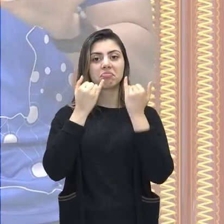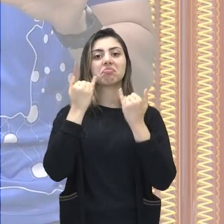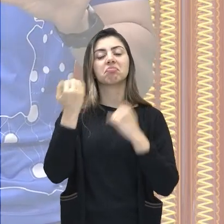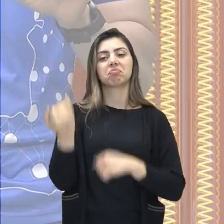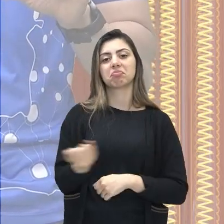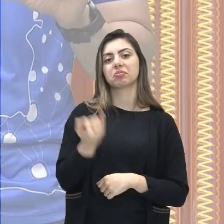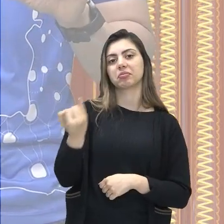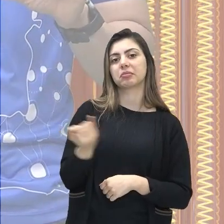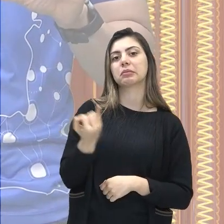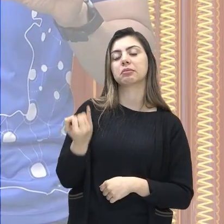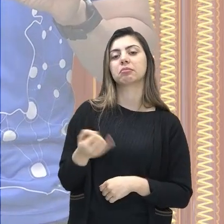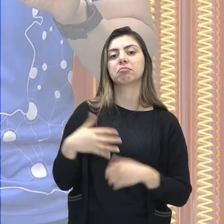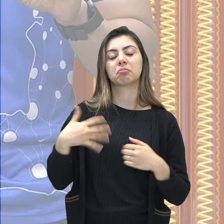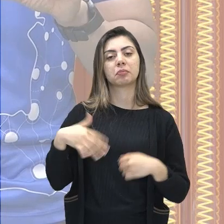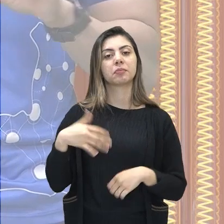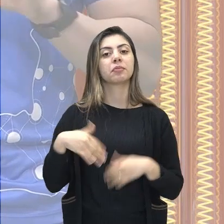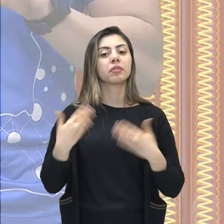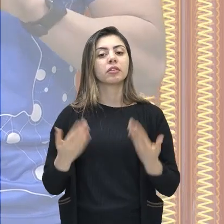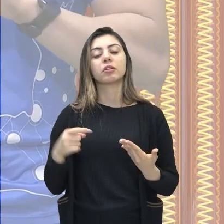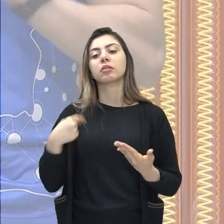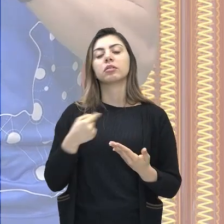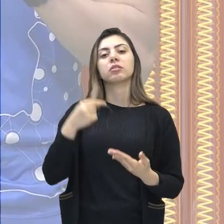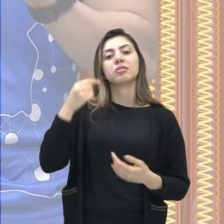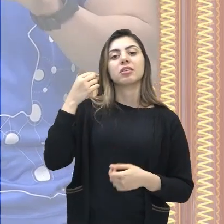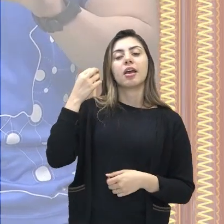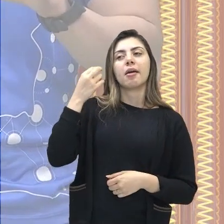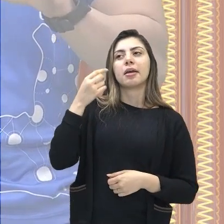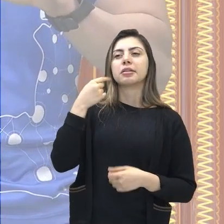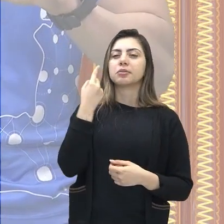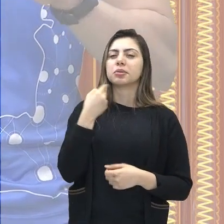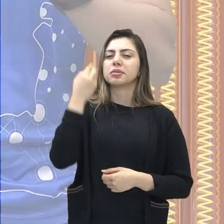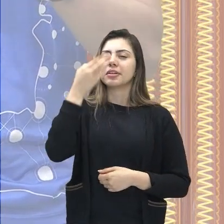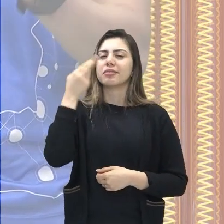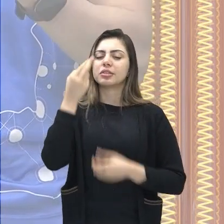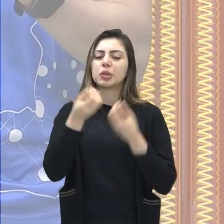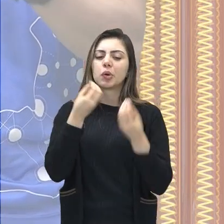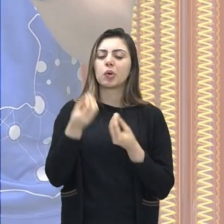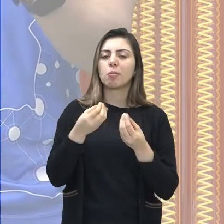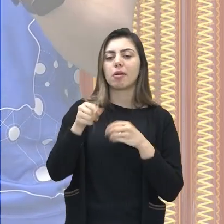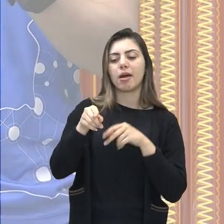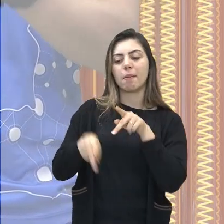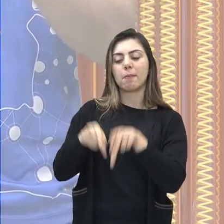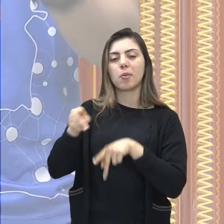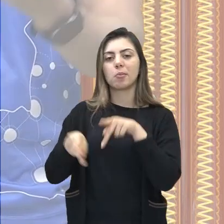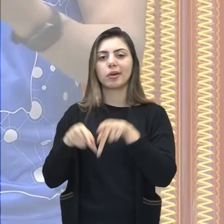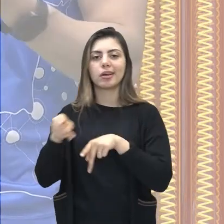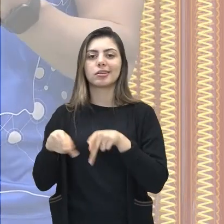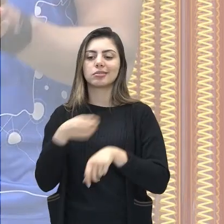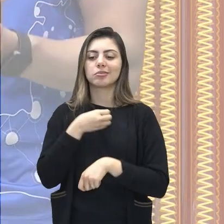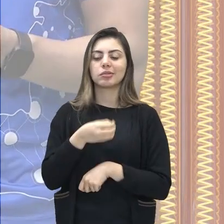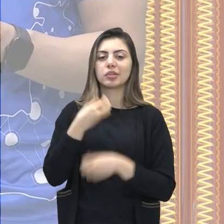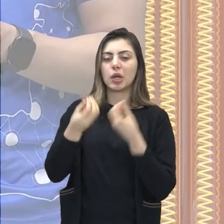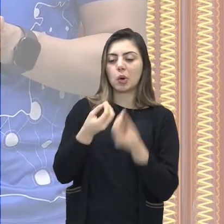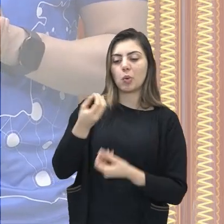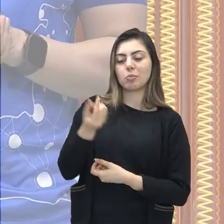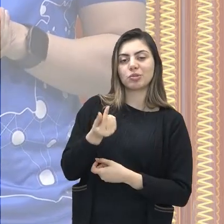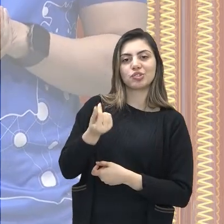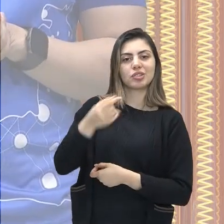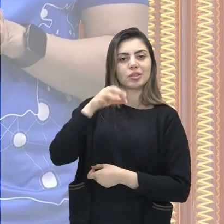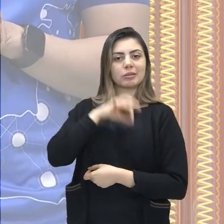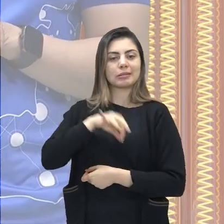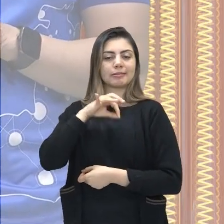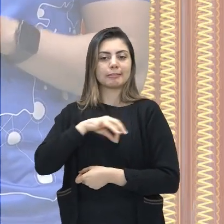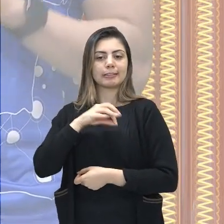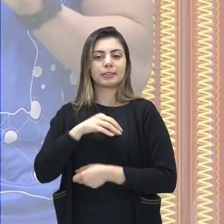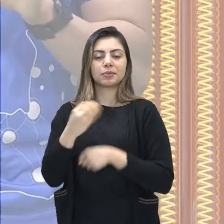significativo. Isso se reflete ali nas condições de vida da população e no acesso ao dinheiro que essa pessoa tem para se manter, por